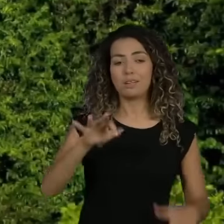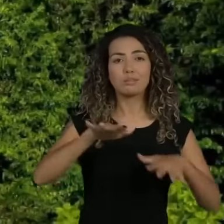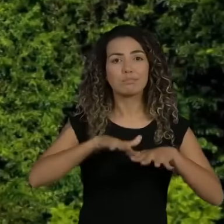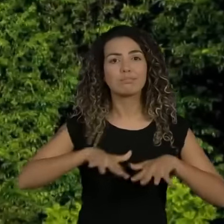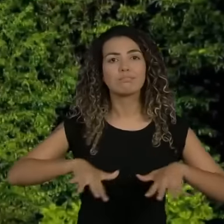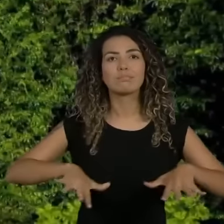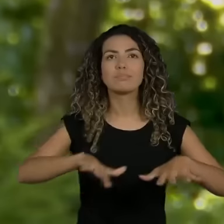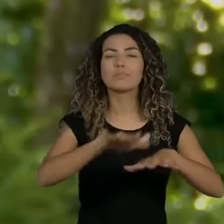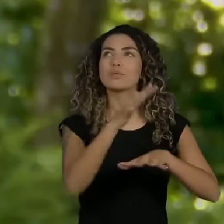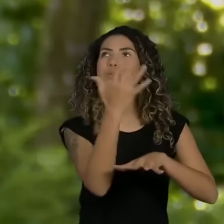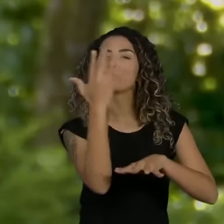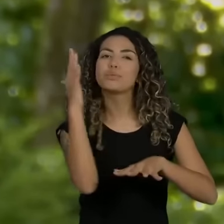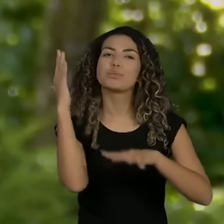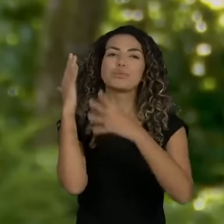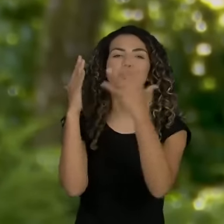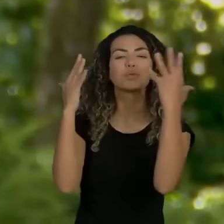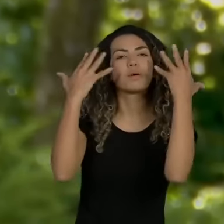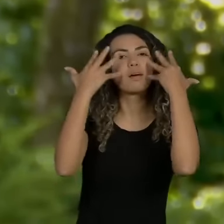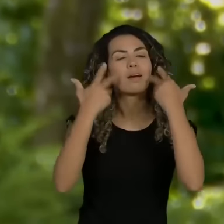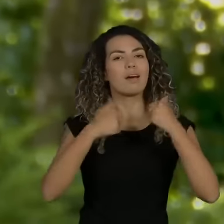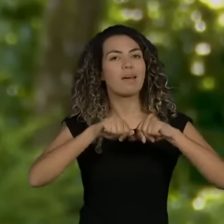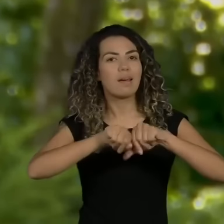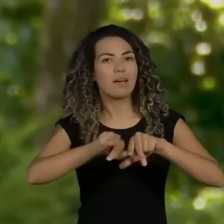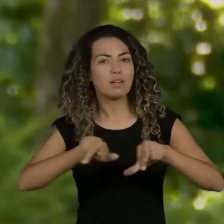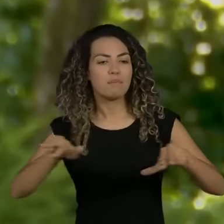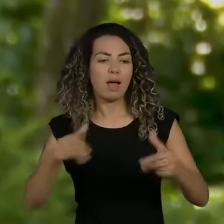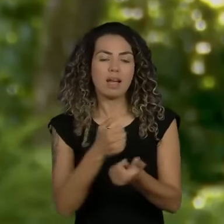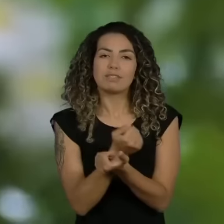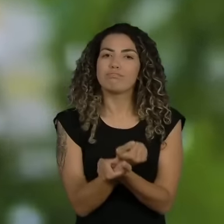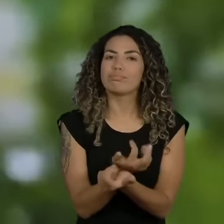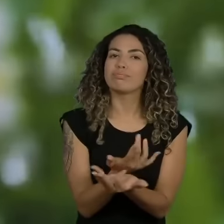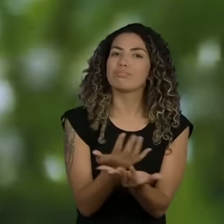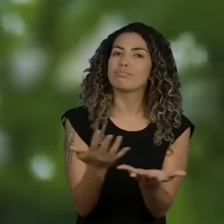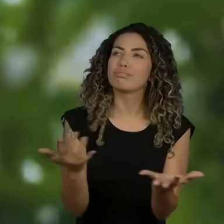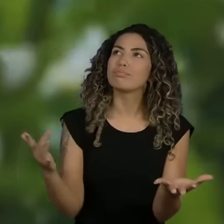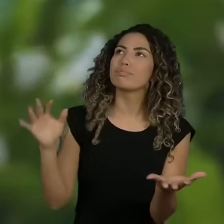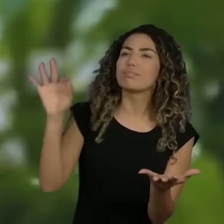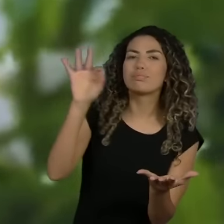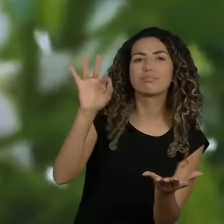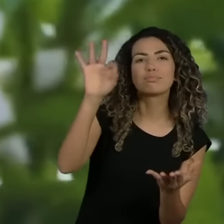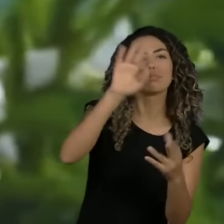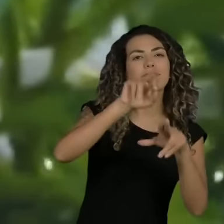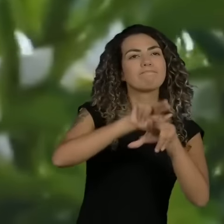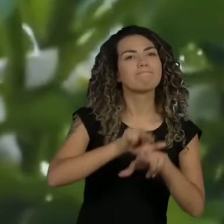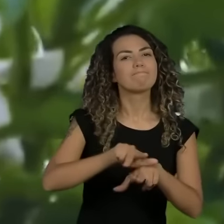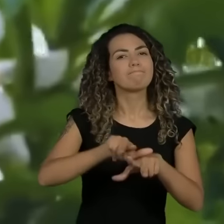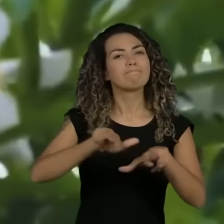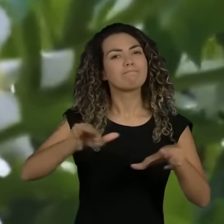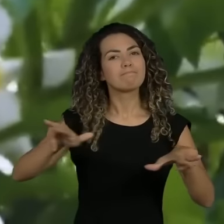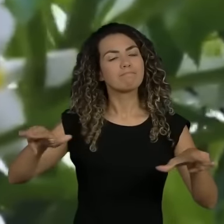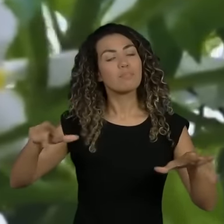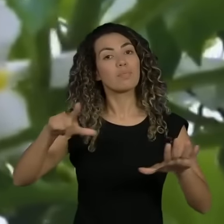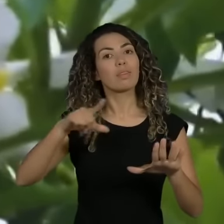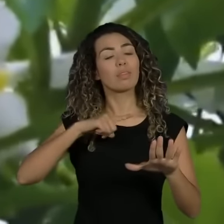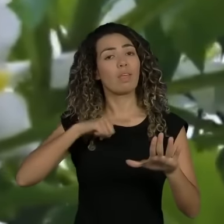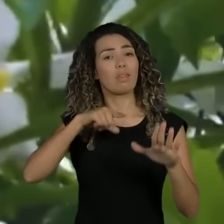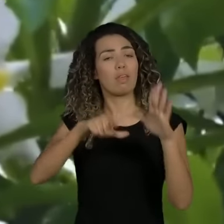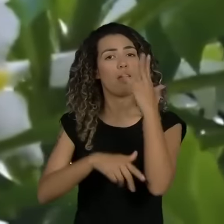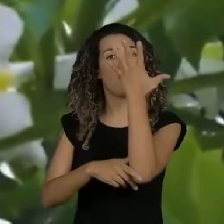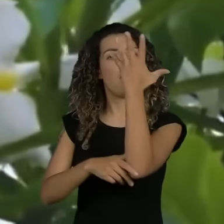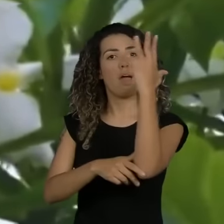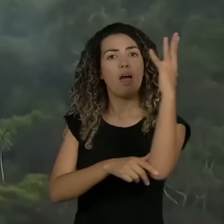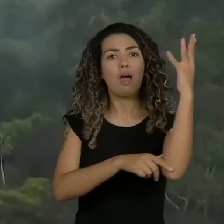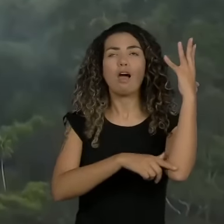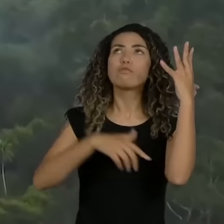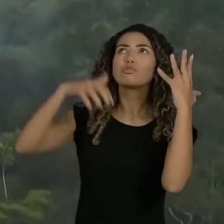das espécies de animais, plantas e insetos do mundo. Refletem calor, ajudam a reter e transformar a água